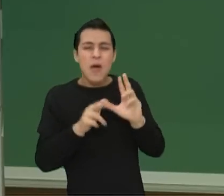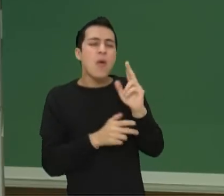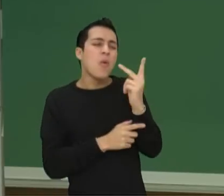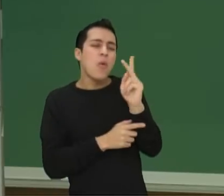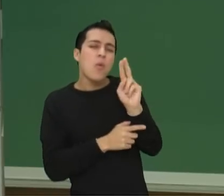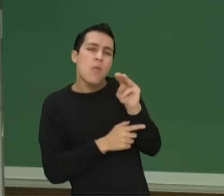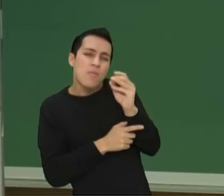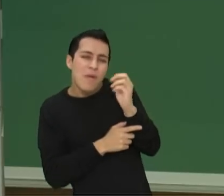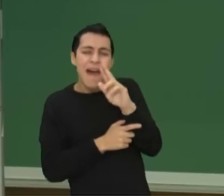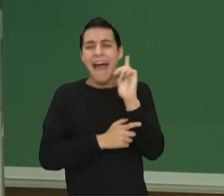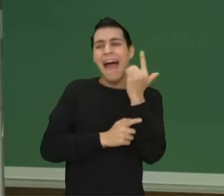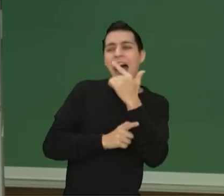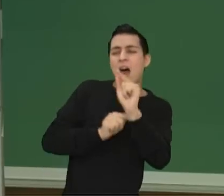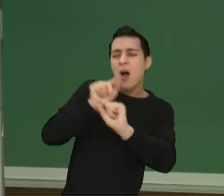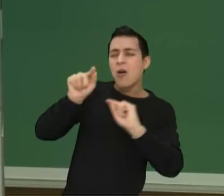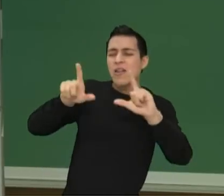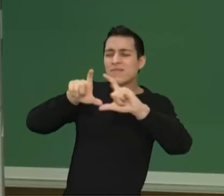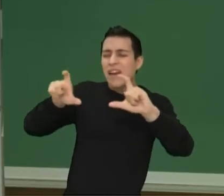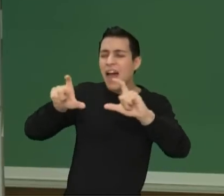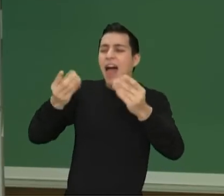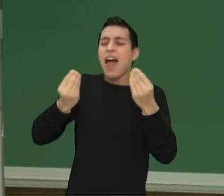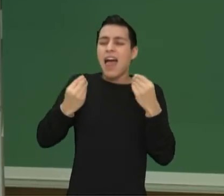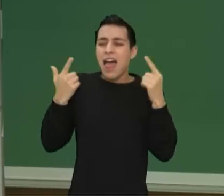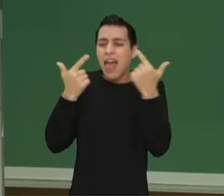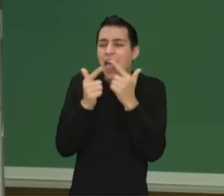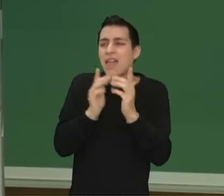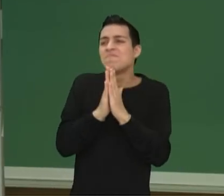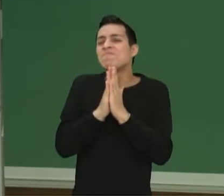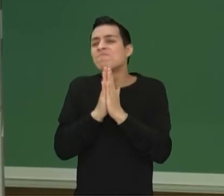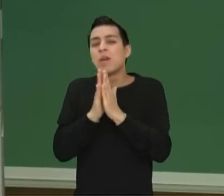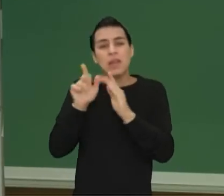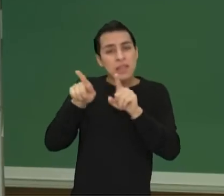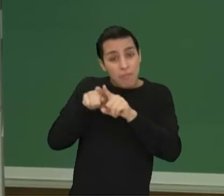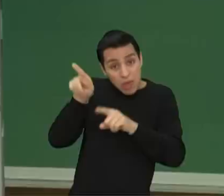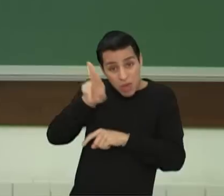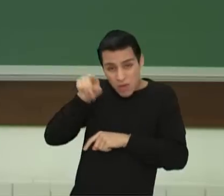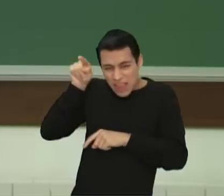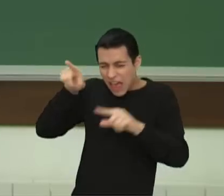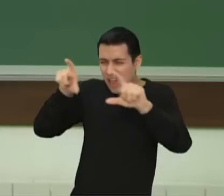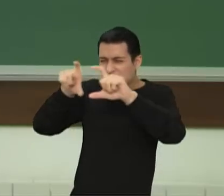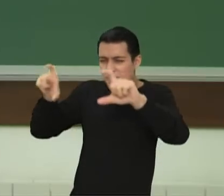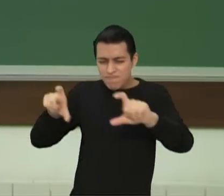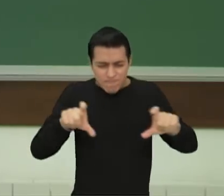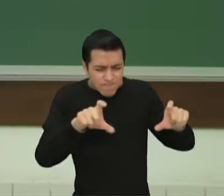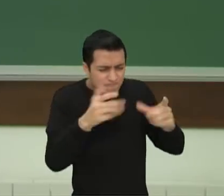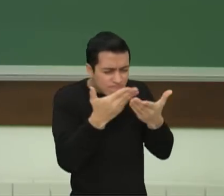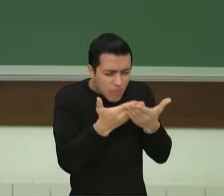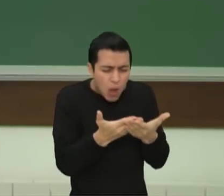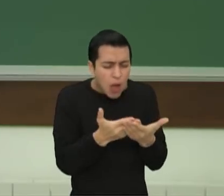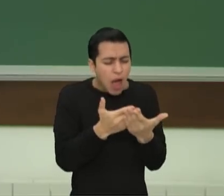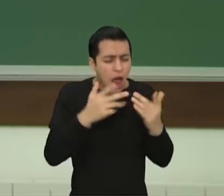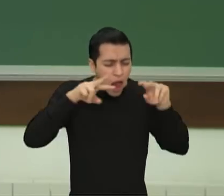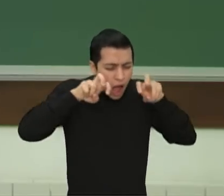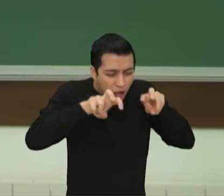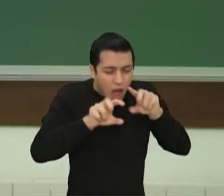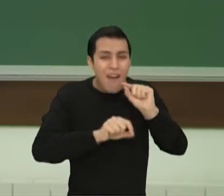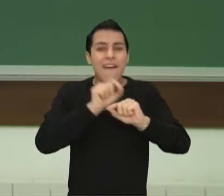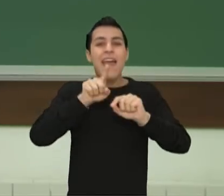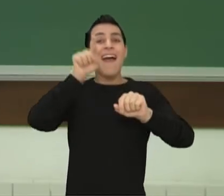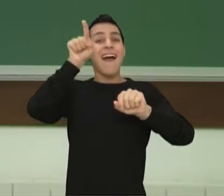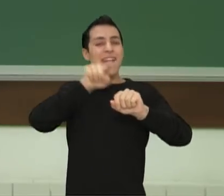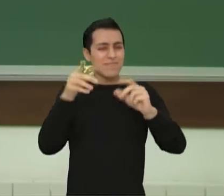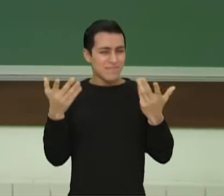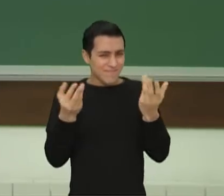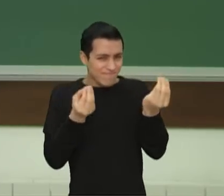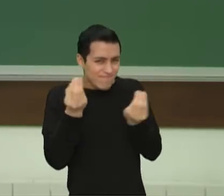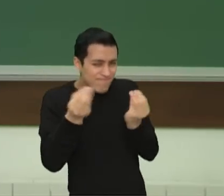que de humor que acontece nessa tirinha, e também vamos utilizar ela como base para estudarmos a crase,